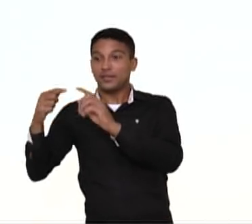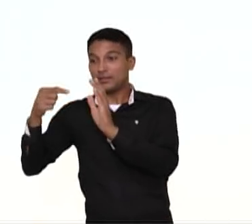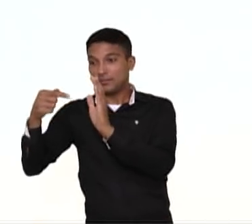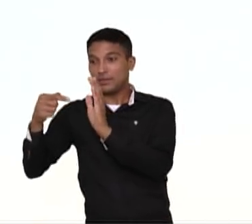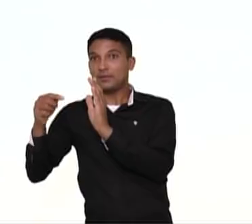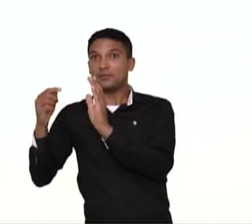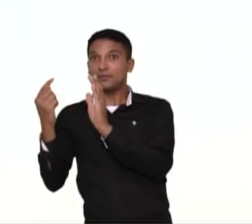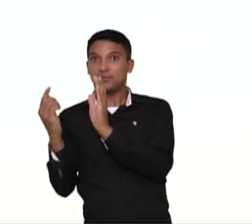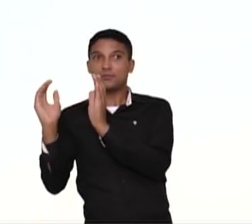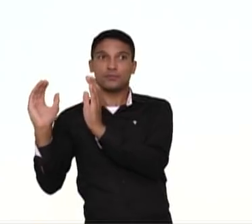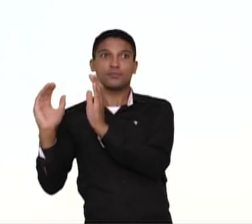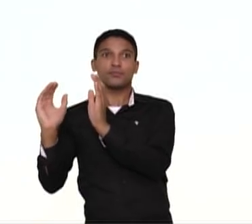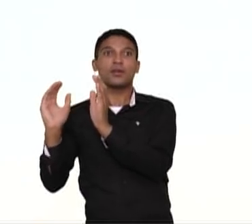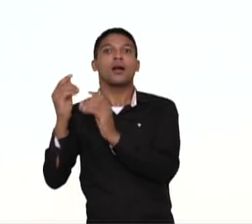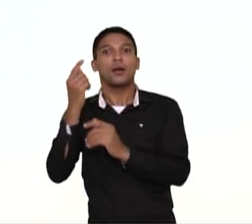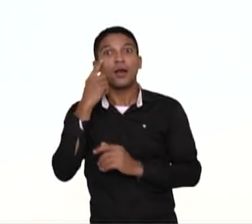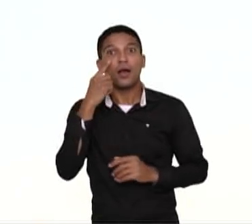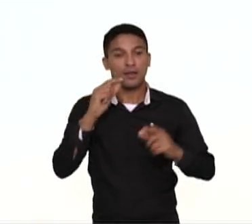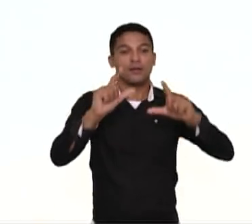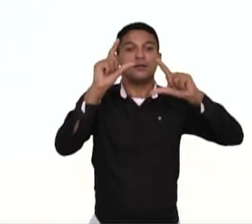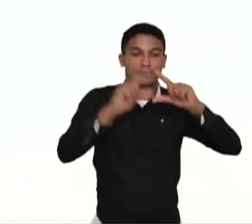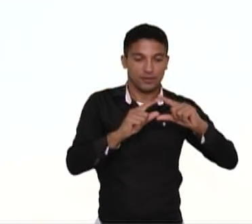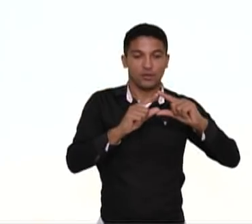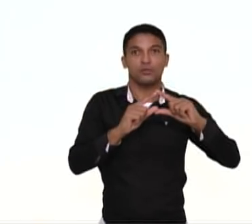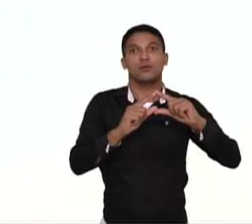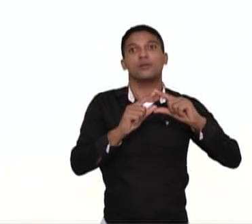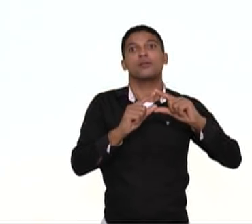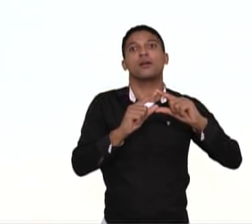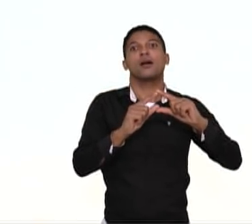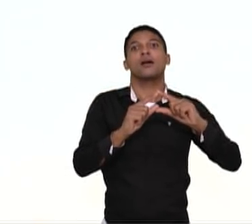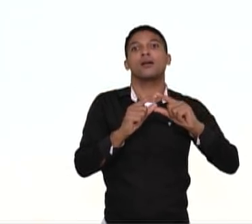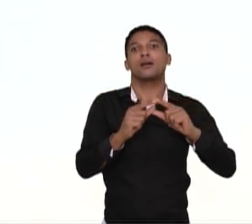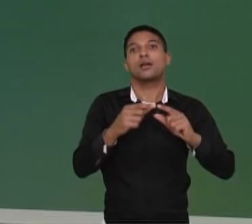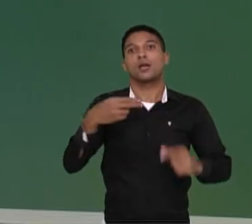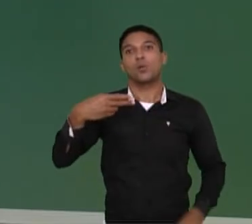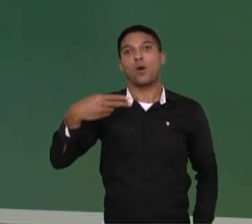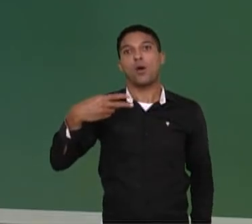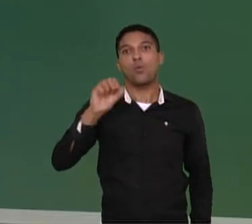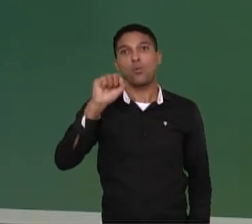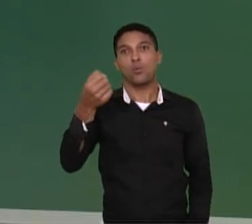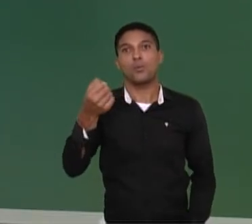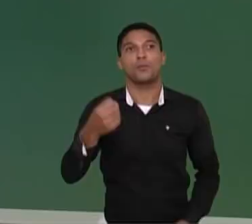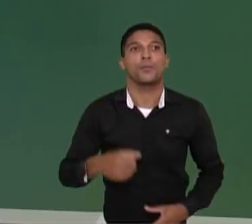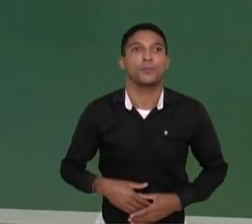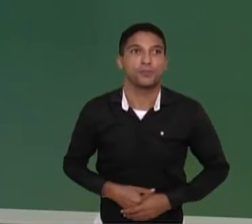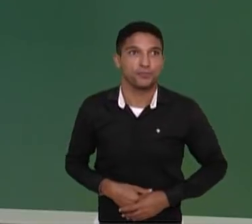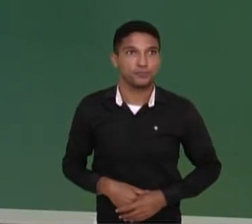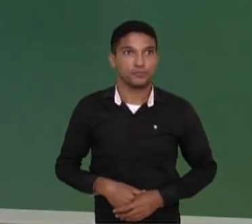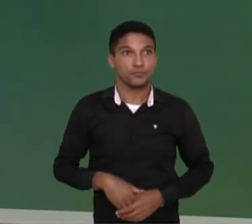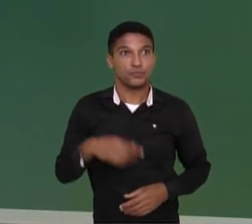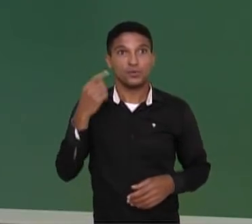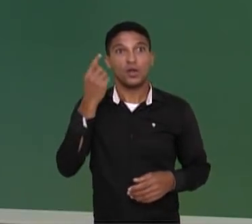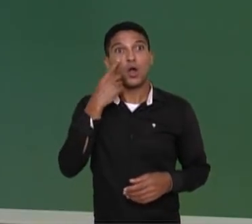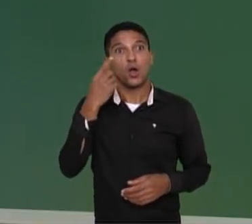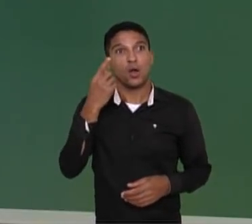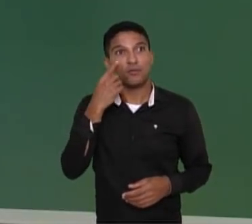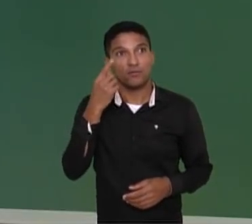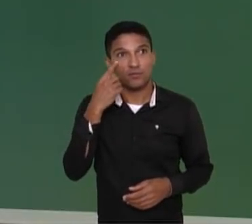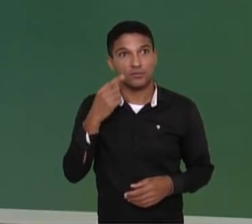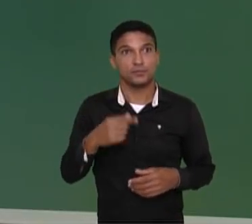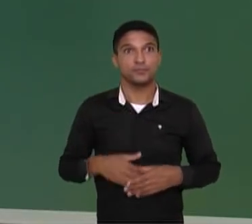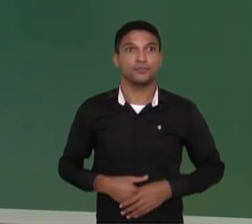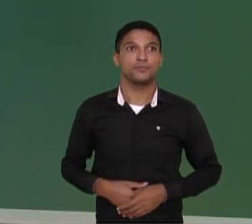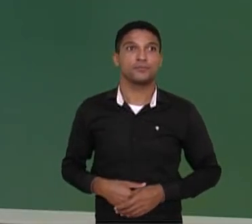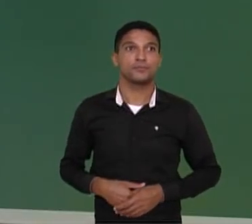a 8. Bem, delta igual a 8, anotei aqui, vou para a fórmula de Bhaskara, né? X igual a menos B mais ou